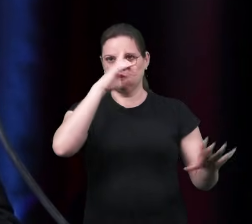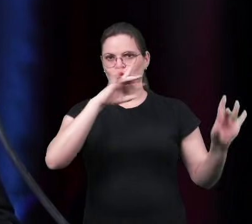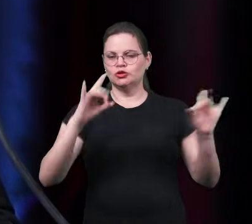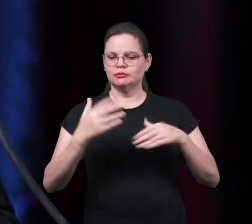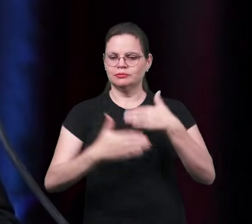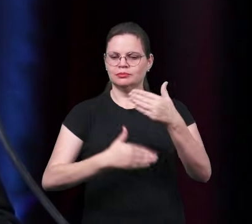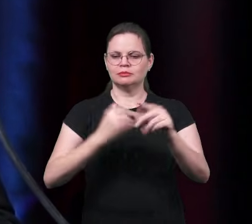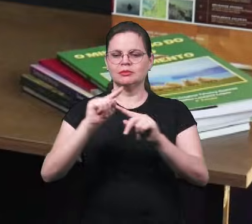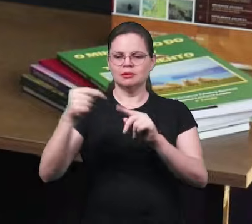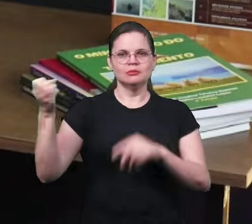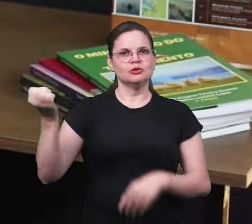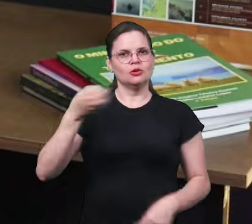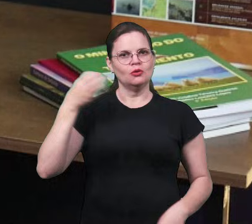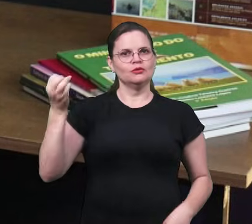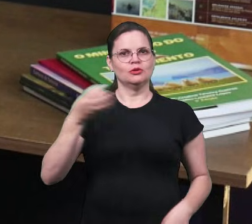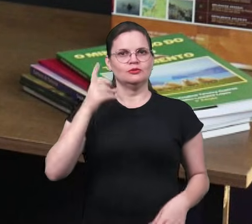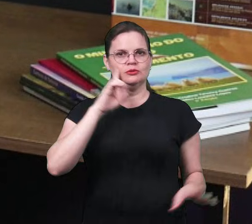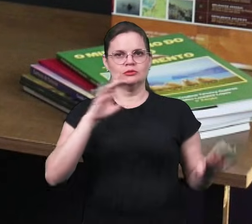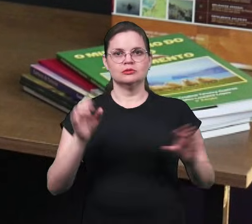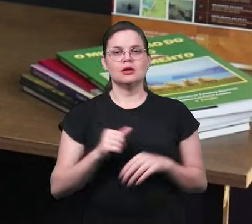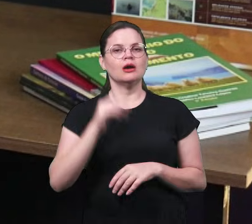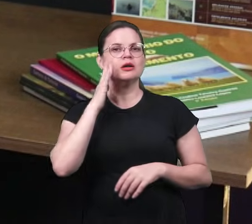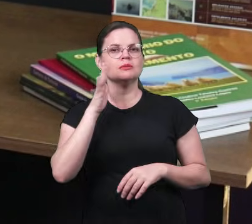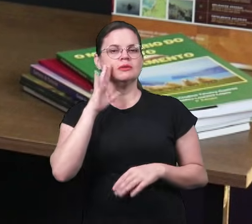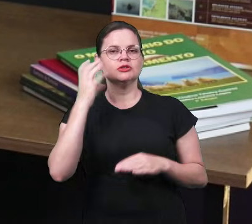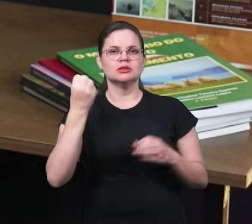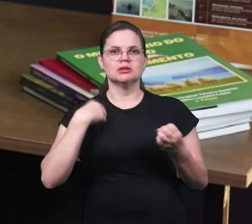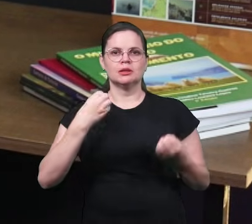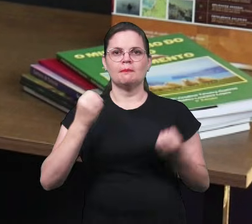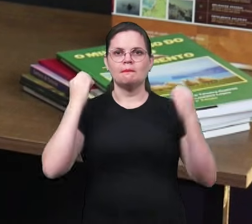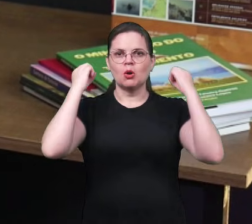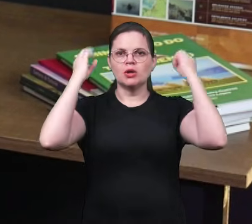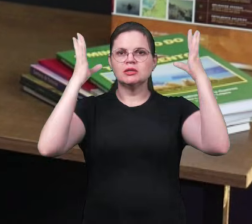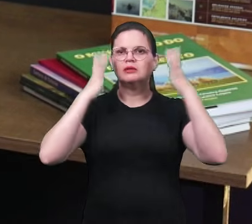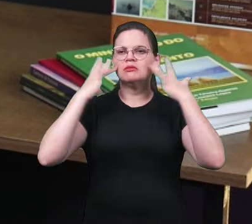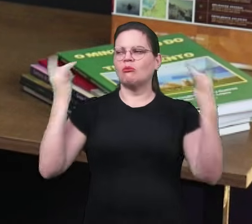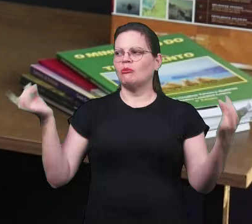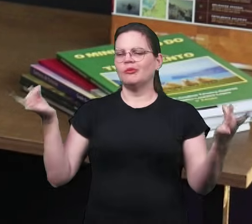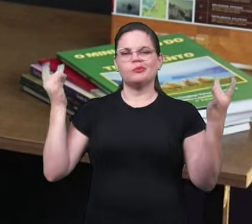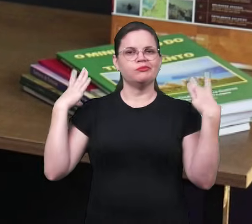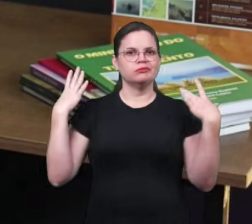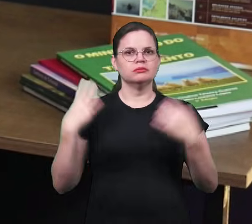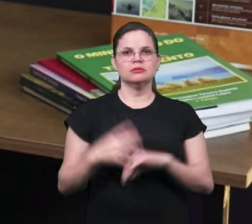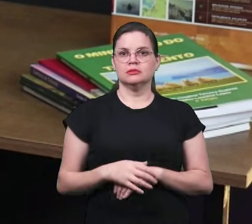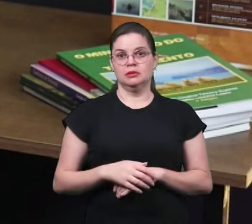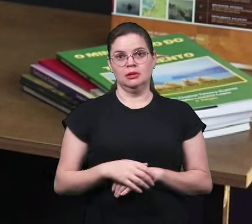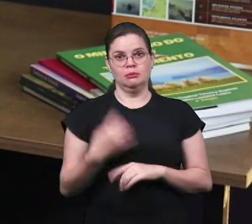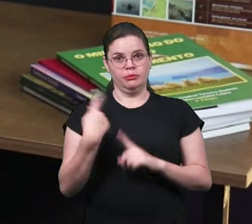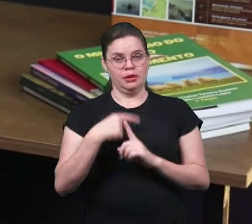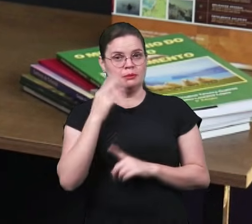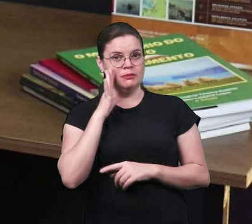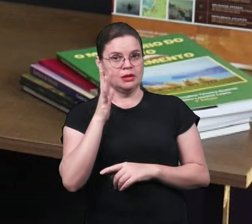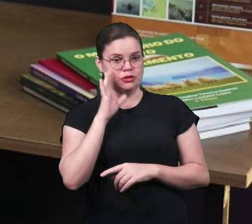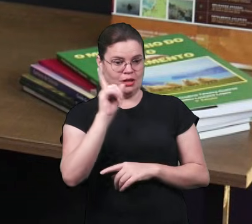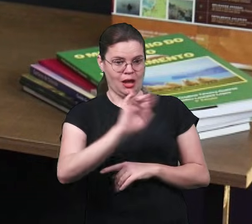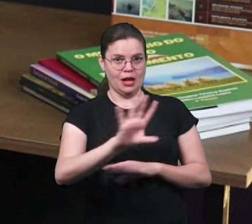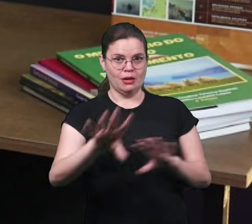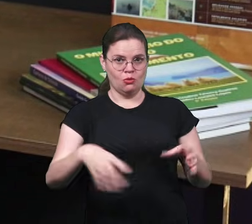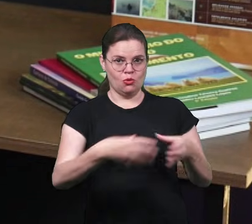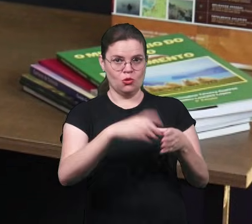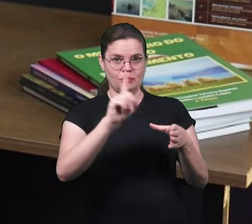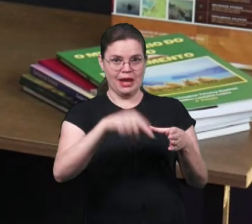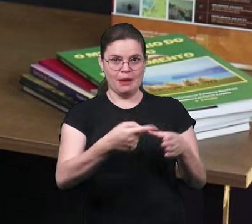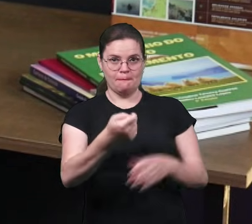dia. Você imagina se Moisés não tivesse ouvido a Jétro, porque não era um grupo de poucas pessoas, não, sim. Eram 600